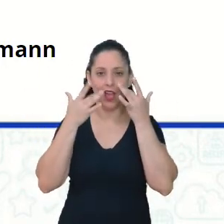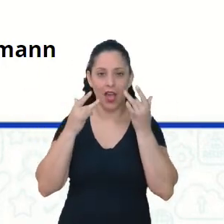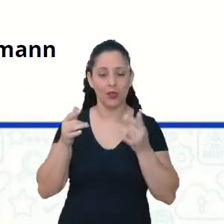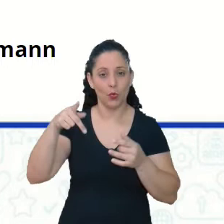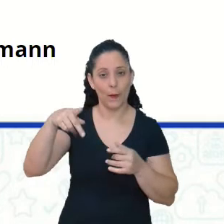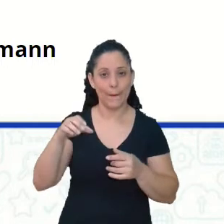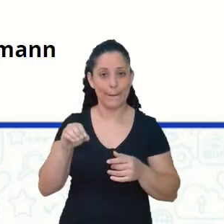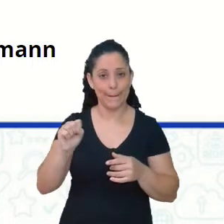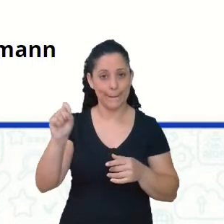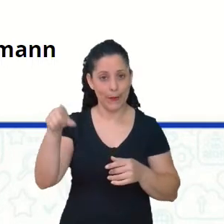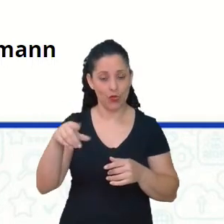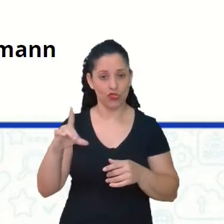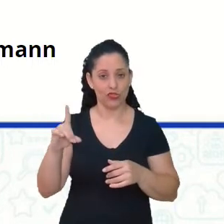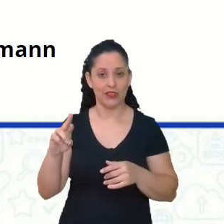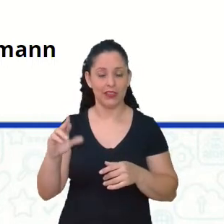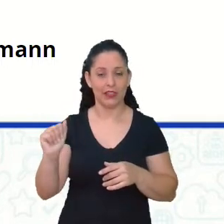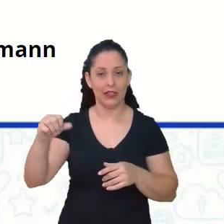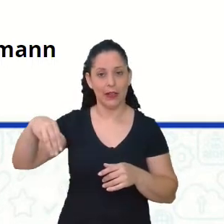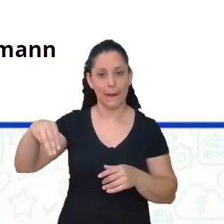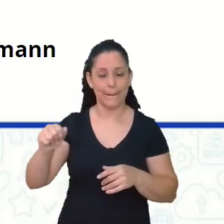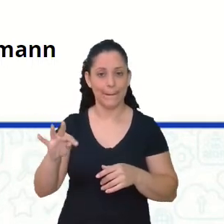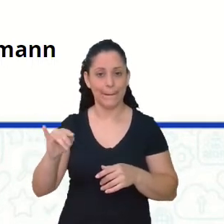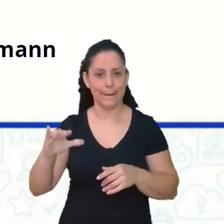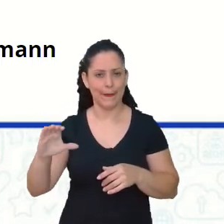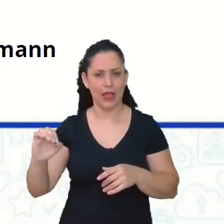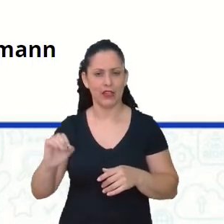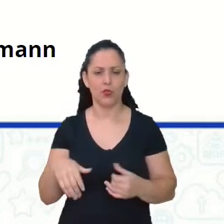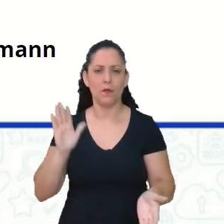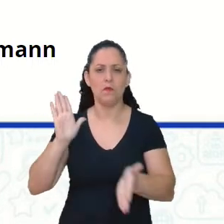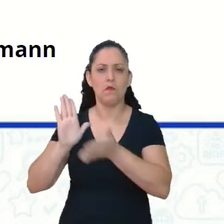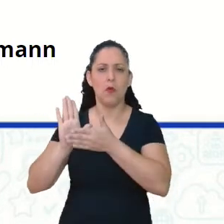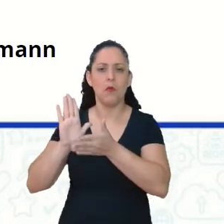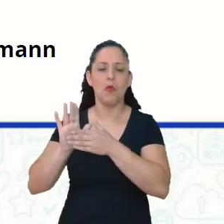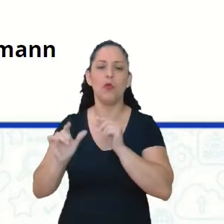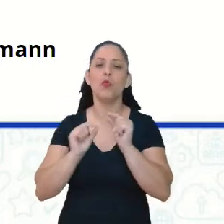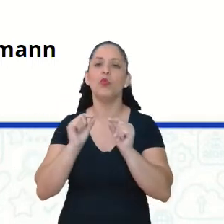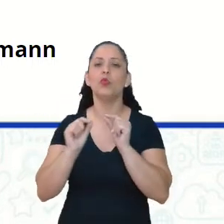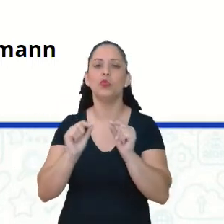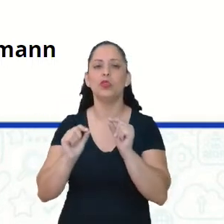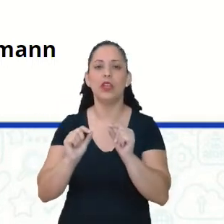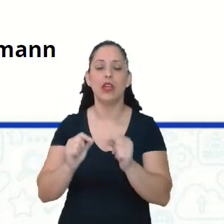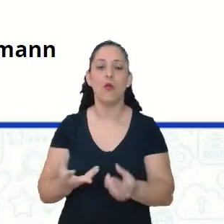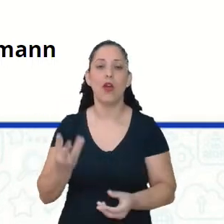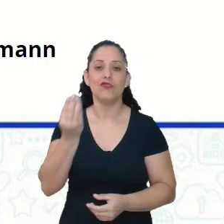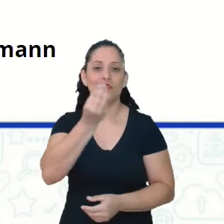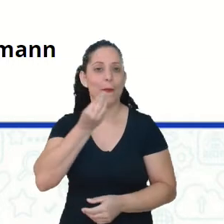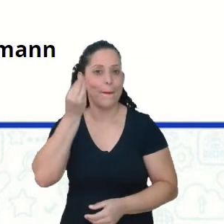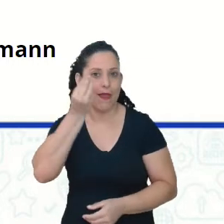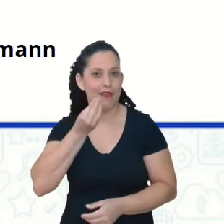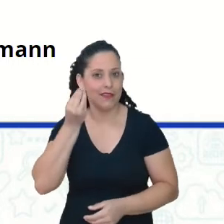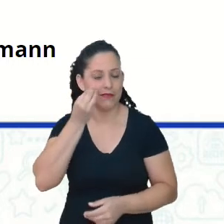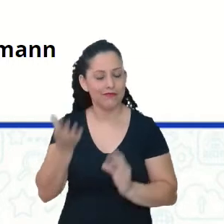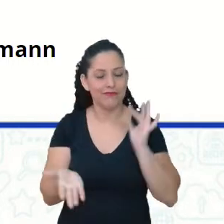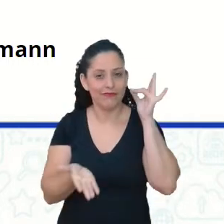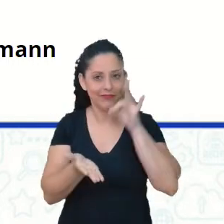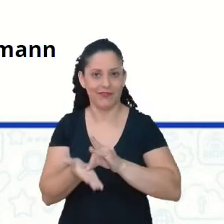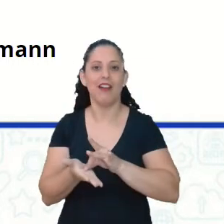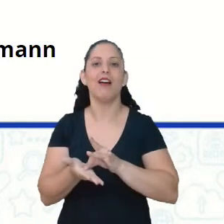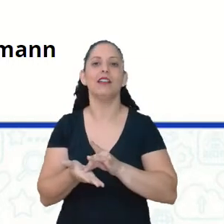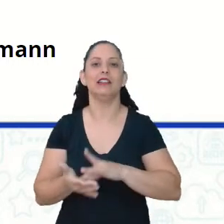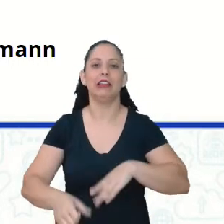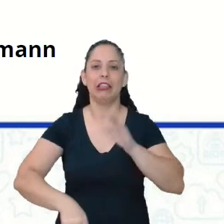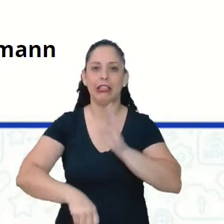de conceitualizar a arte, no sentido de propor não uma representação, mas uma experiência do real,